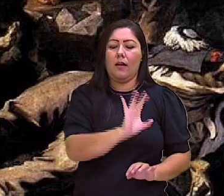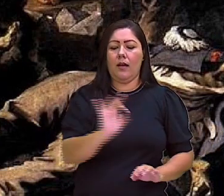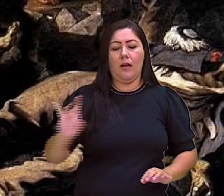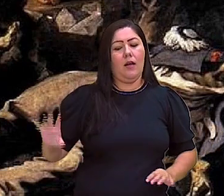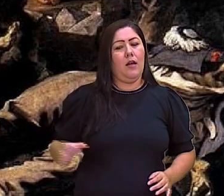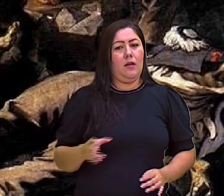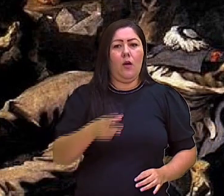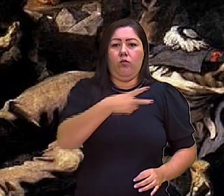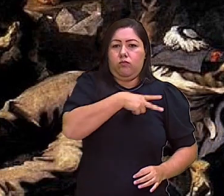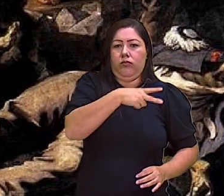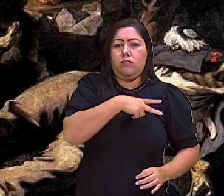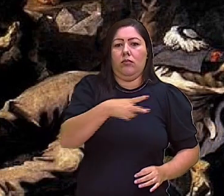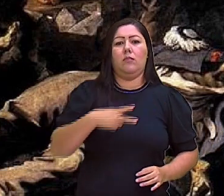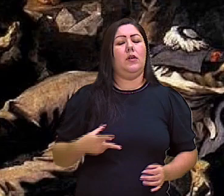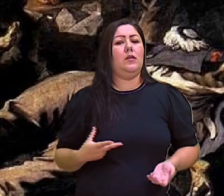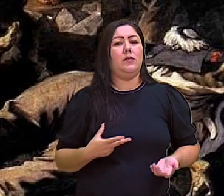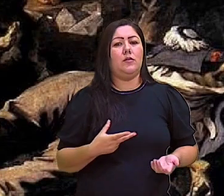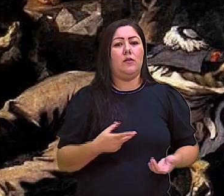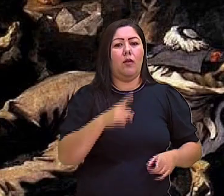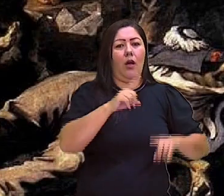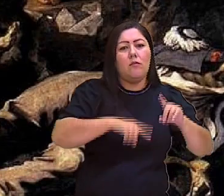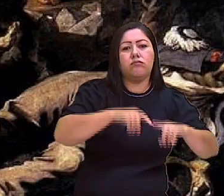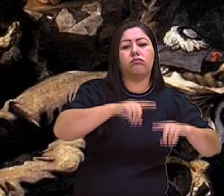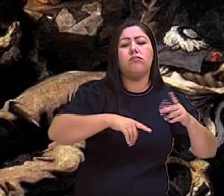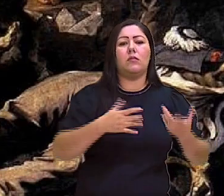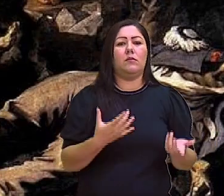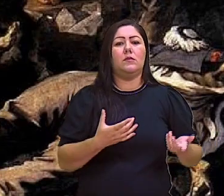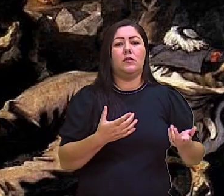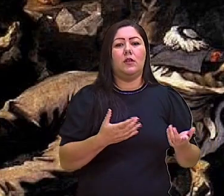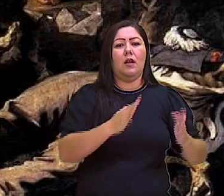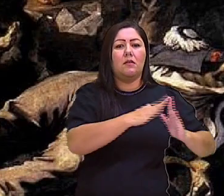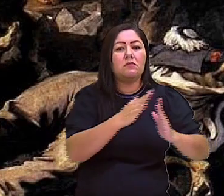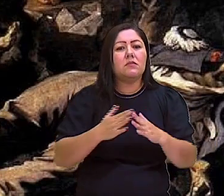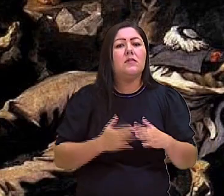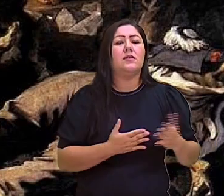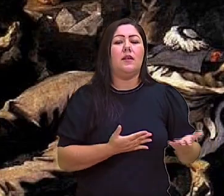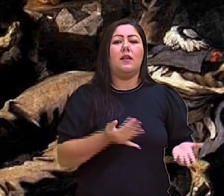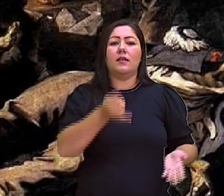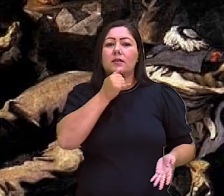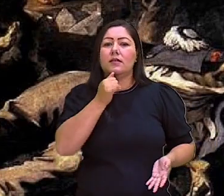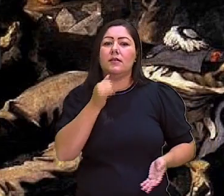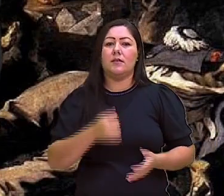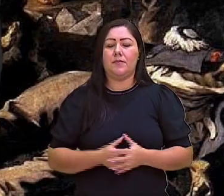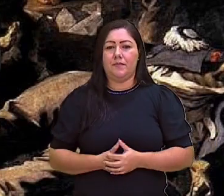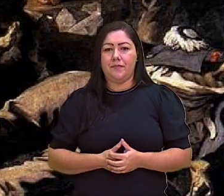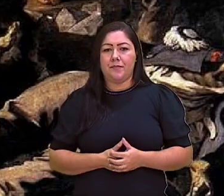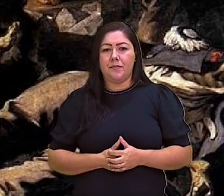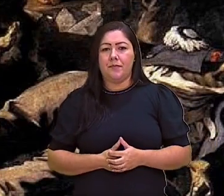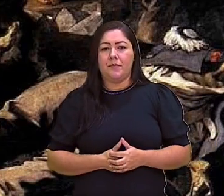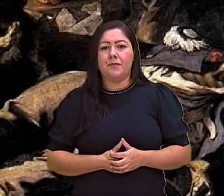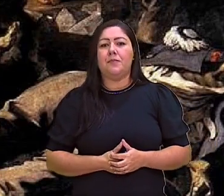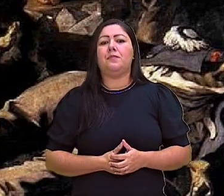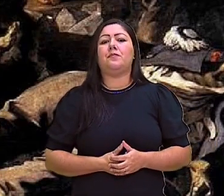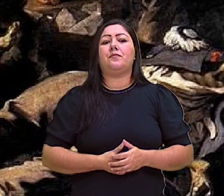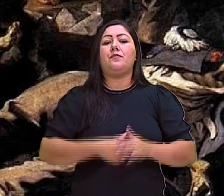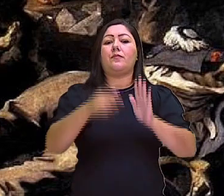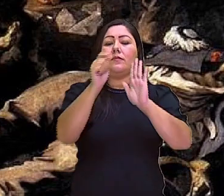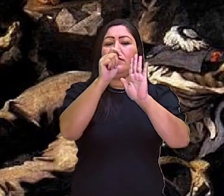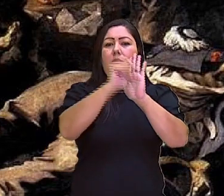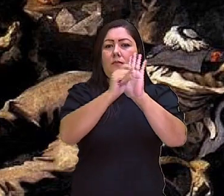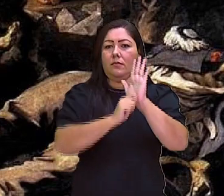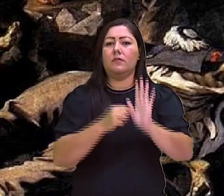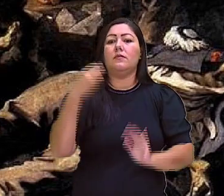essa opressão, contra esse absolutismo. O artigo 3º. O princípio